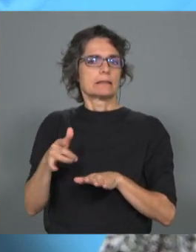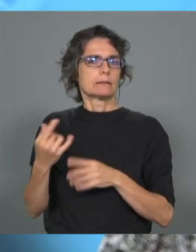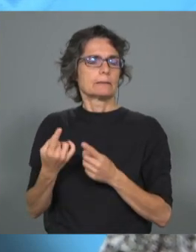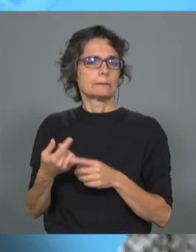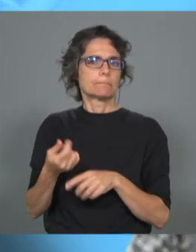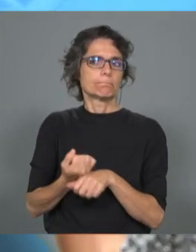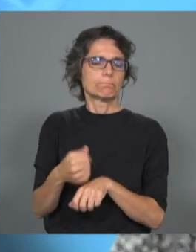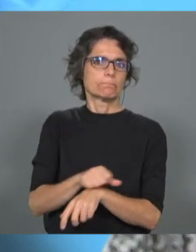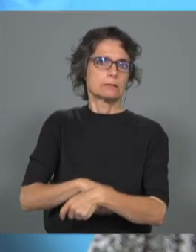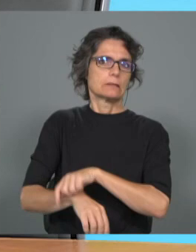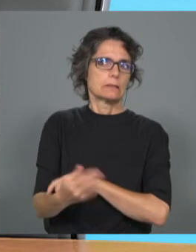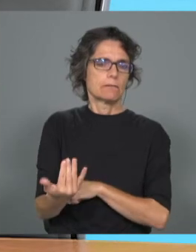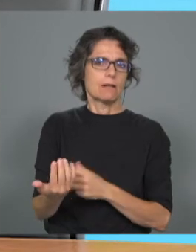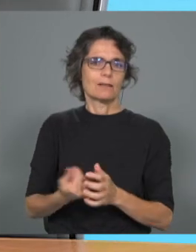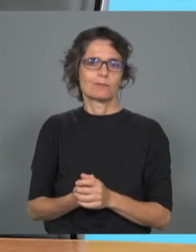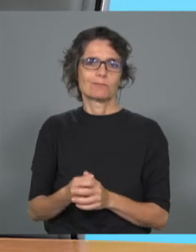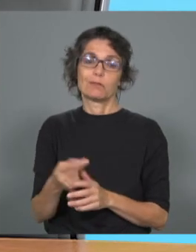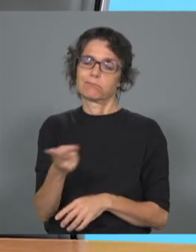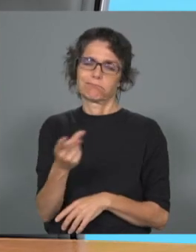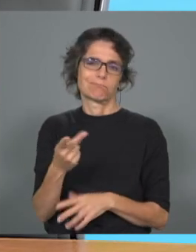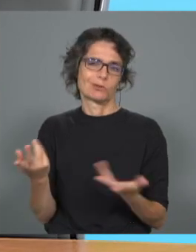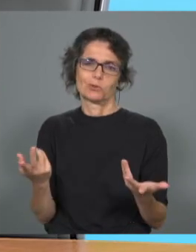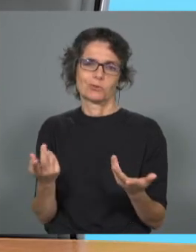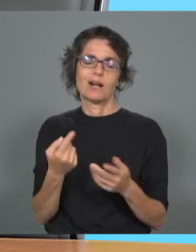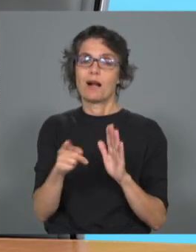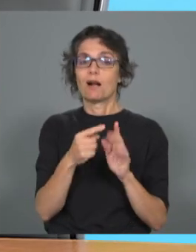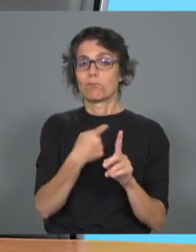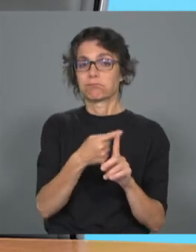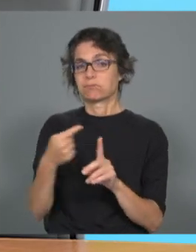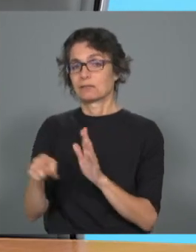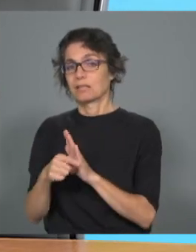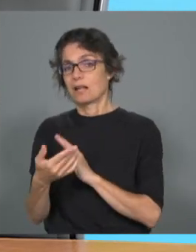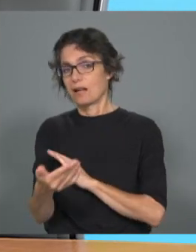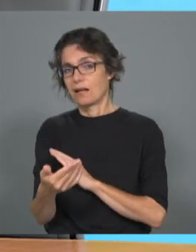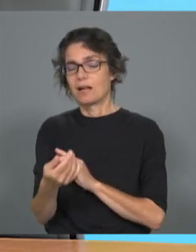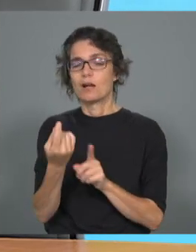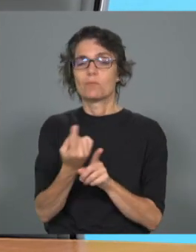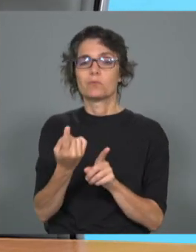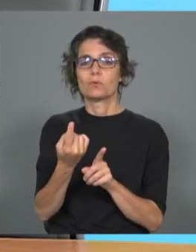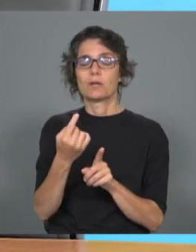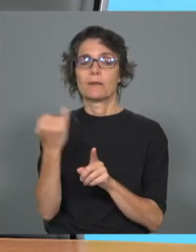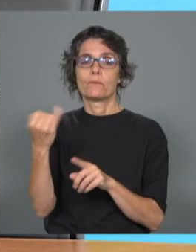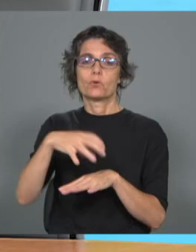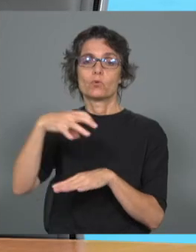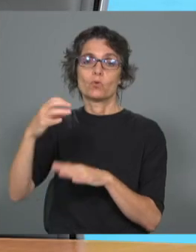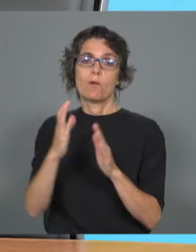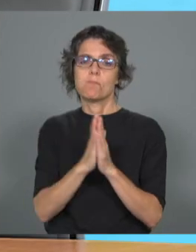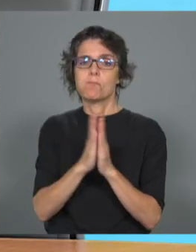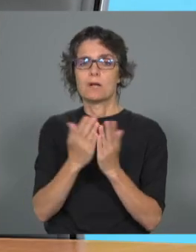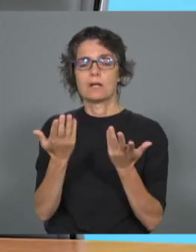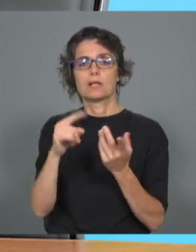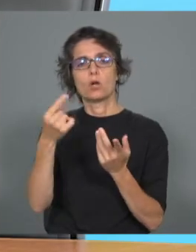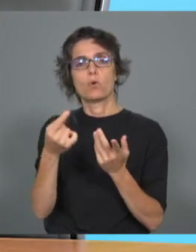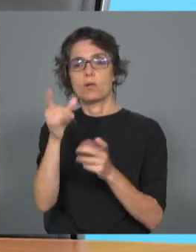fazer? Há as duas coisas. Há sinais positivos, de facto, falando das instituições da Igreja, instituições da sociedade